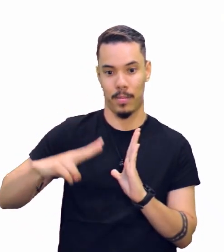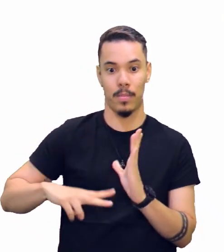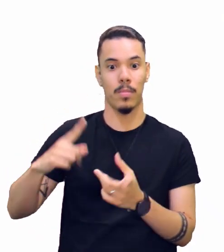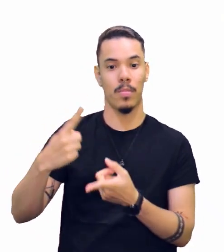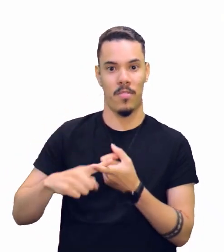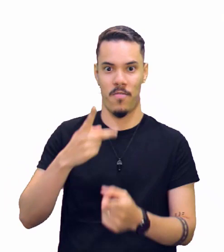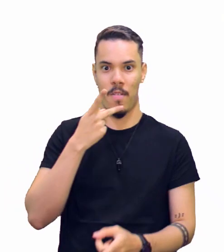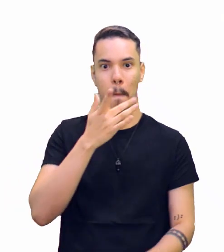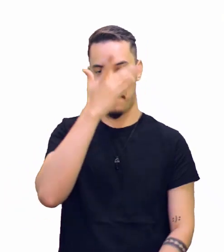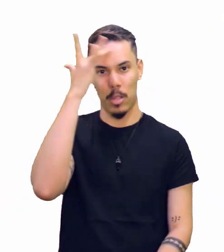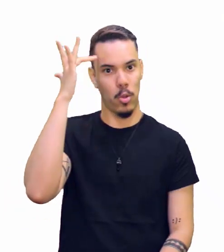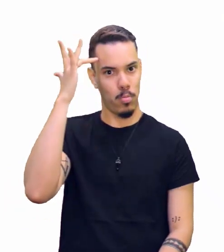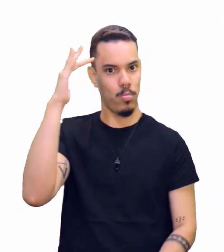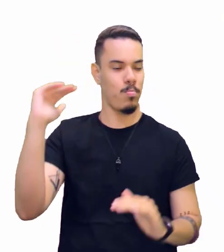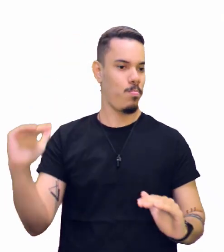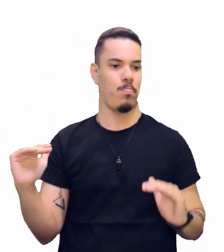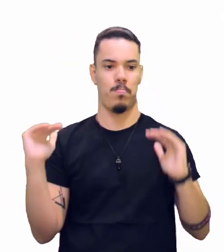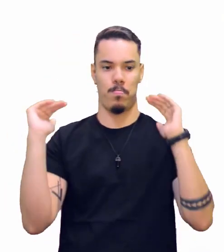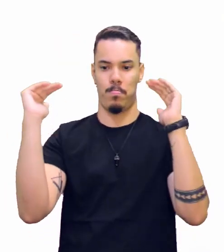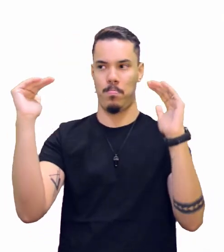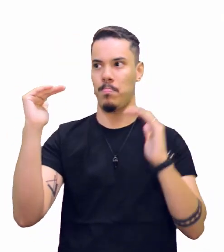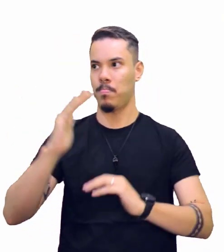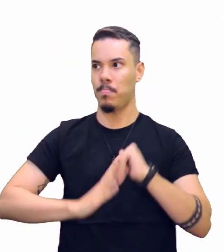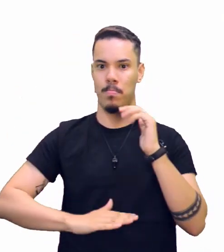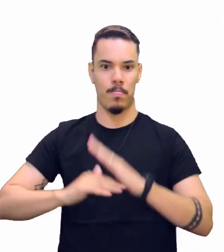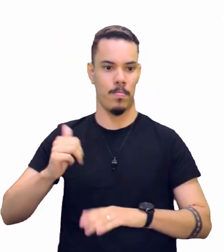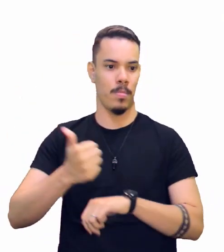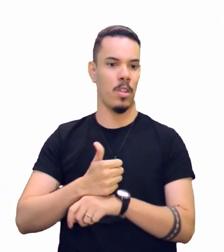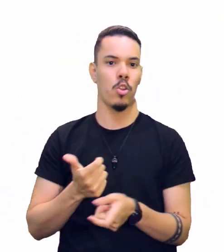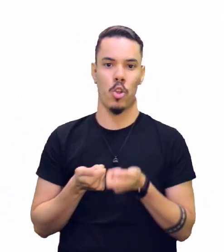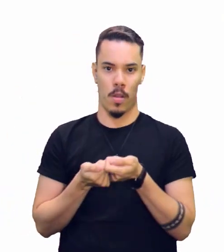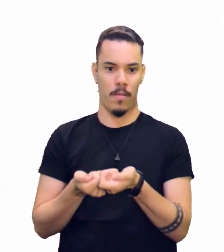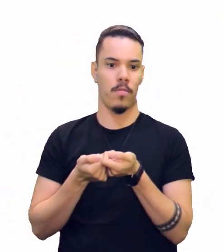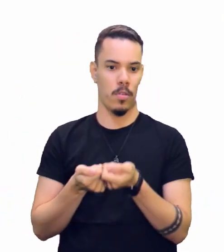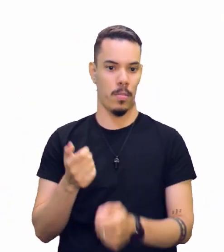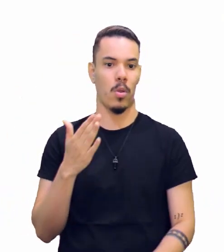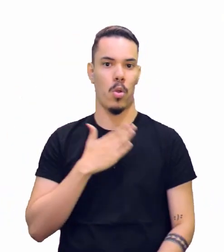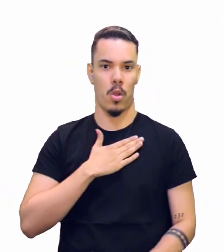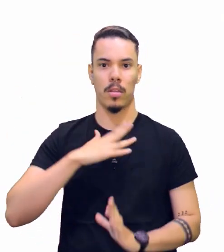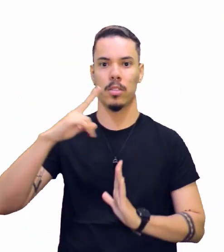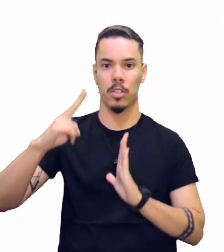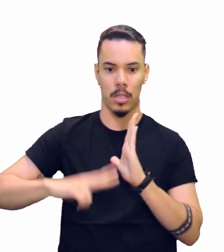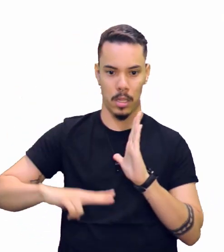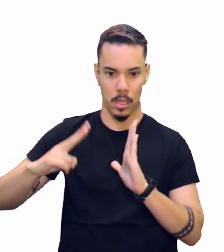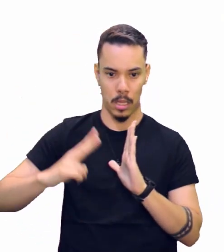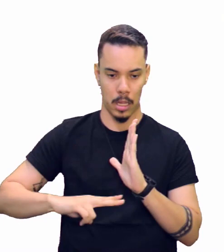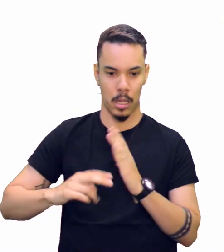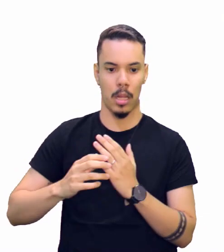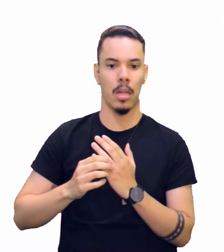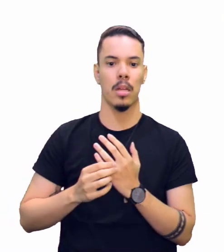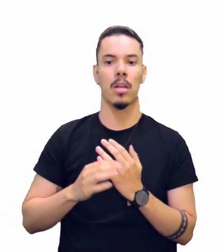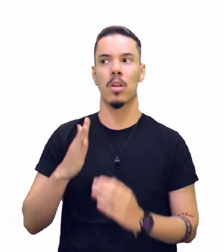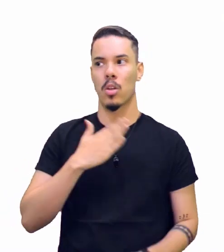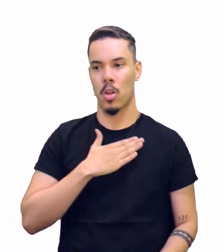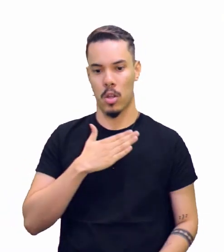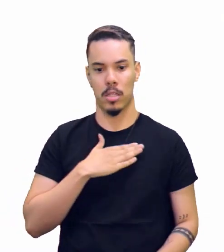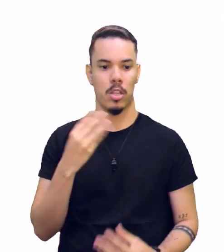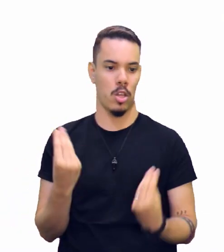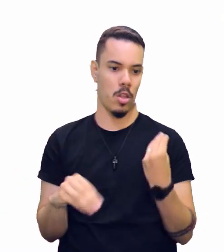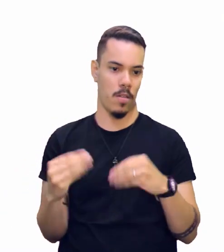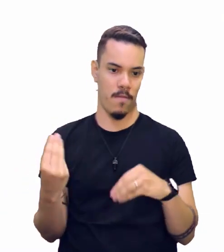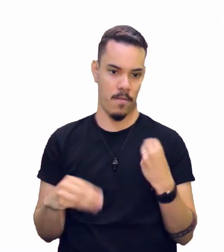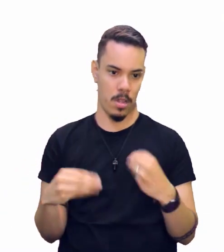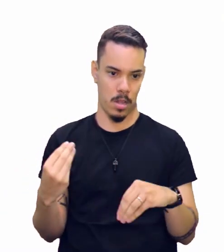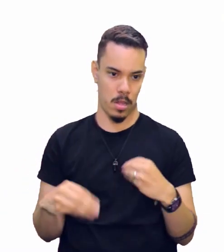cara culto né um gamer culto joga videogame gosta de ler gosta de novela e